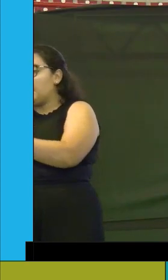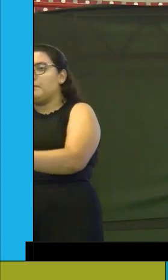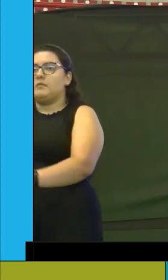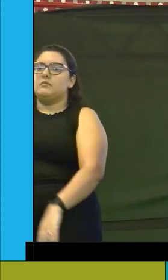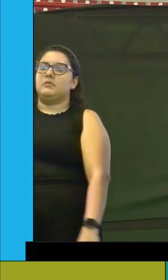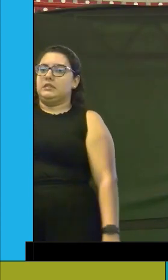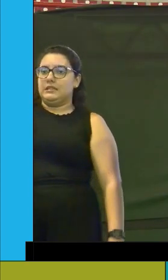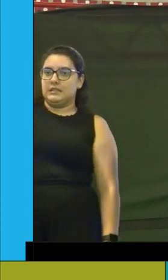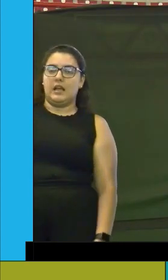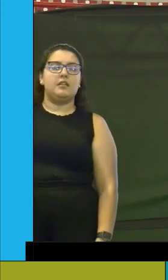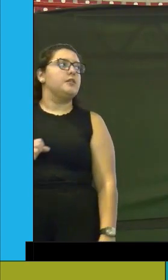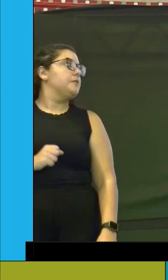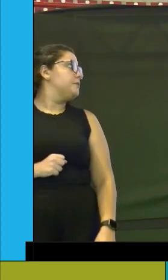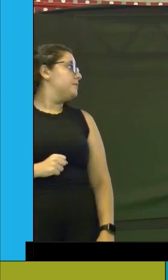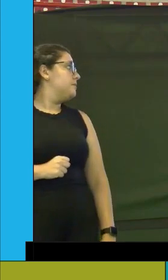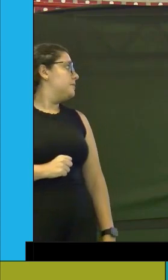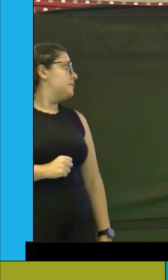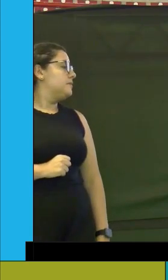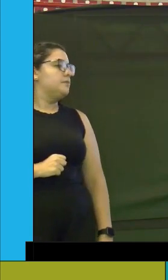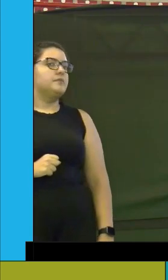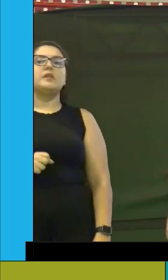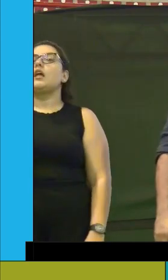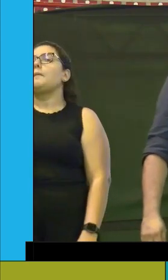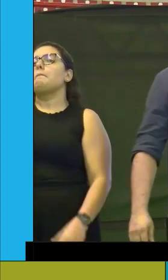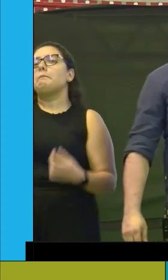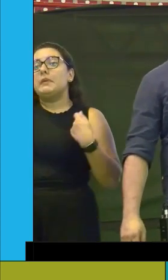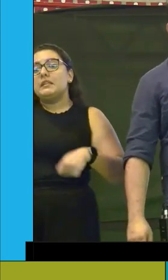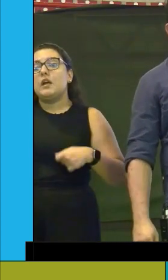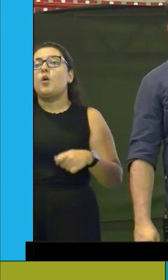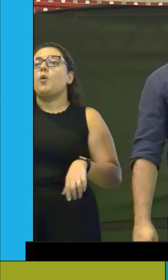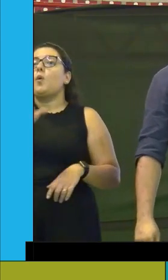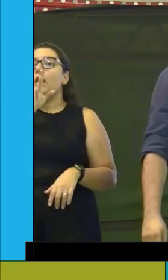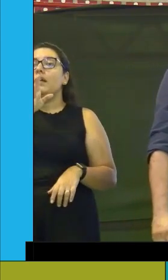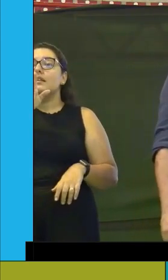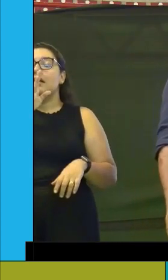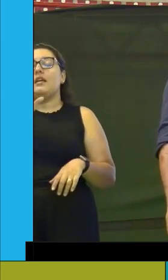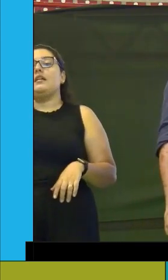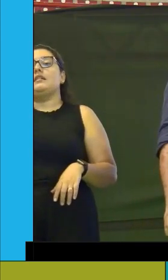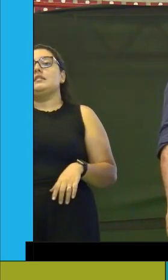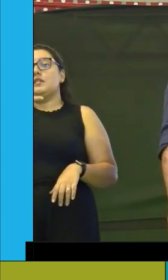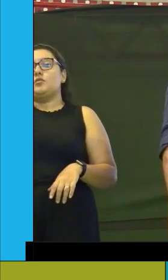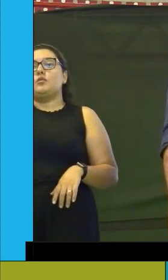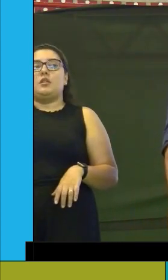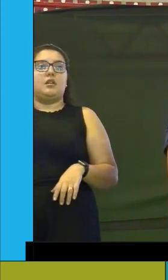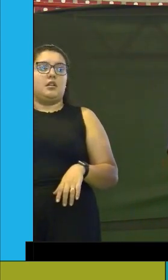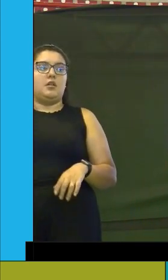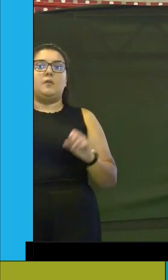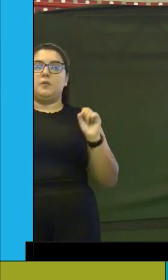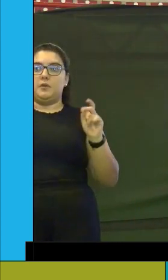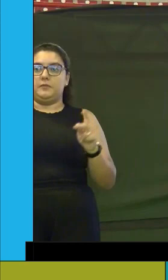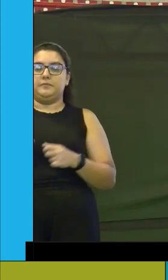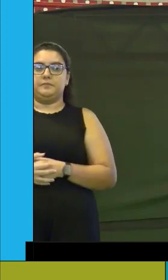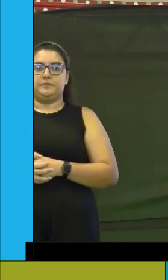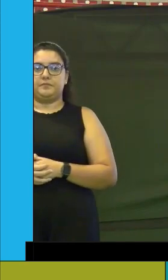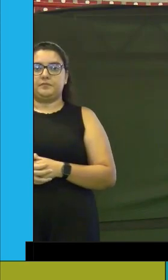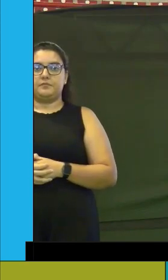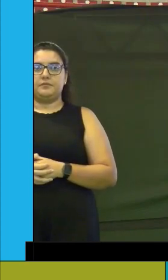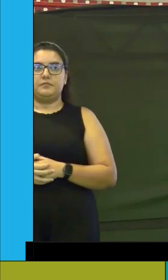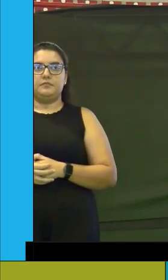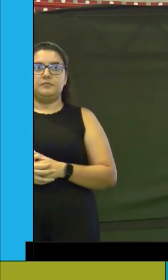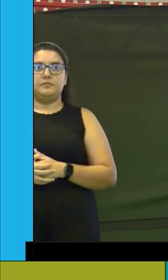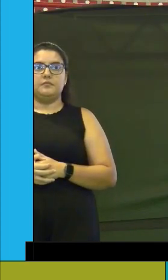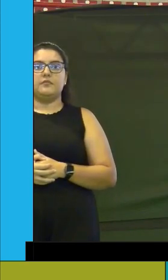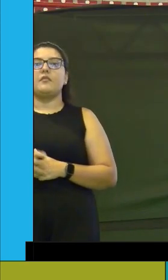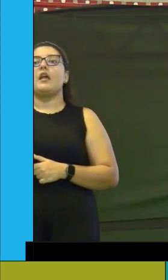marcava a alternativa correta. Só conhecendo os elementos da função do segundo grau. Beleza? Agora vai, continua. É uma questão